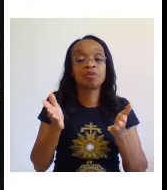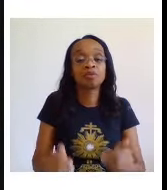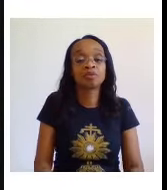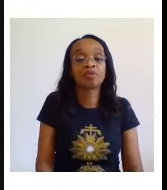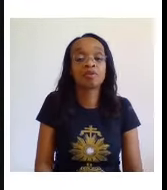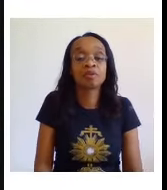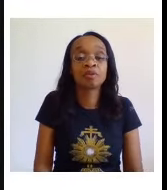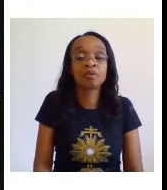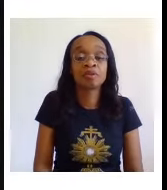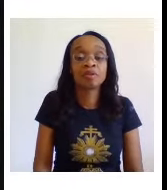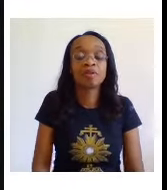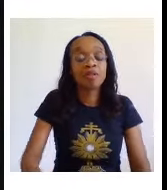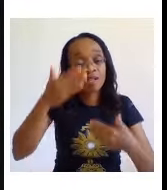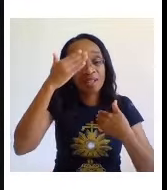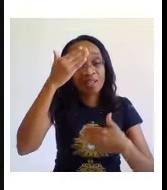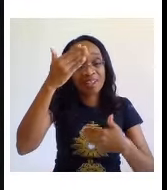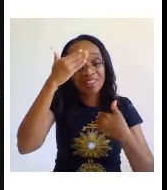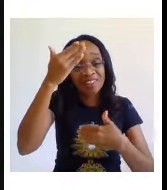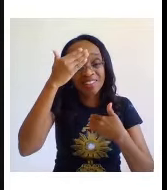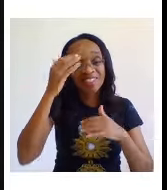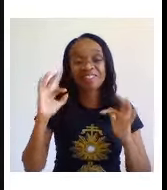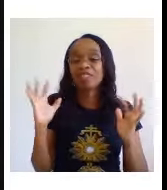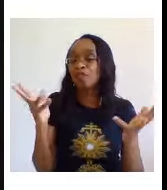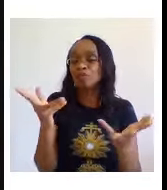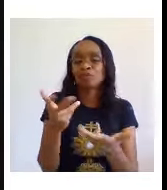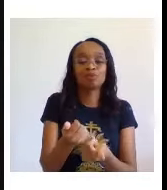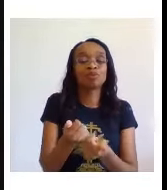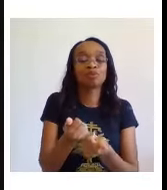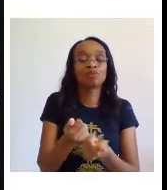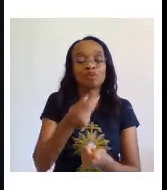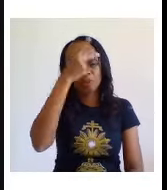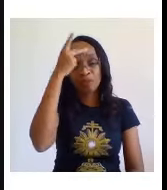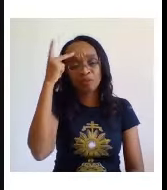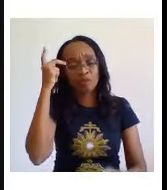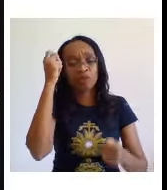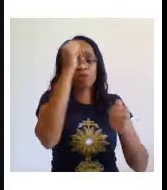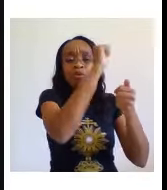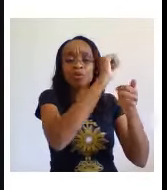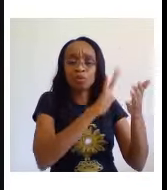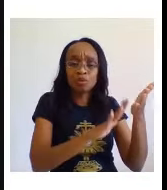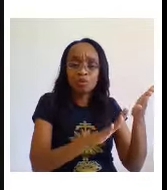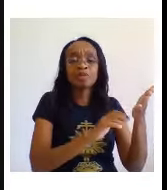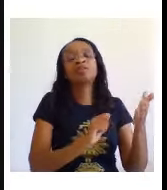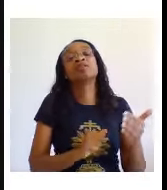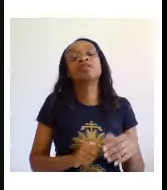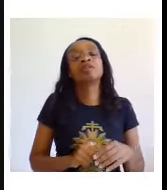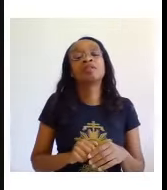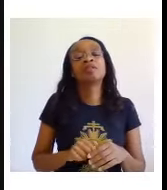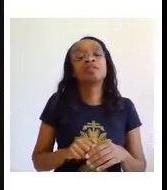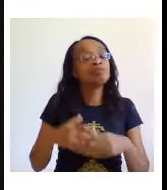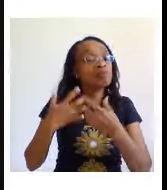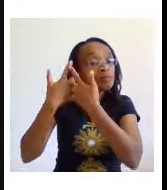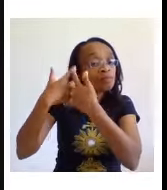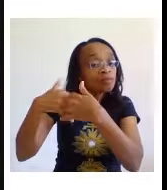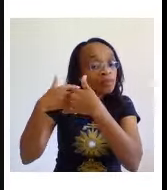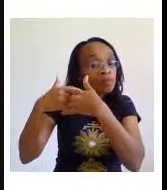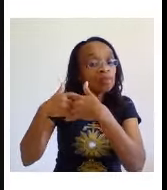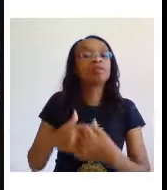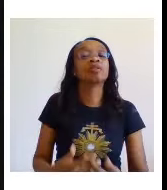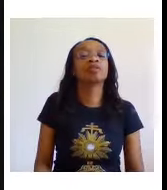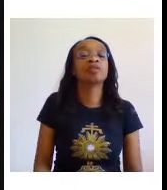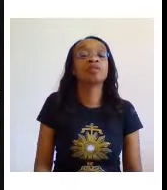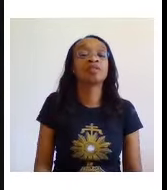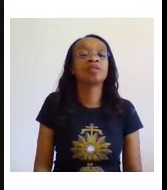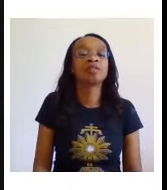eu agradeço, né, a todos que participaram aqui, tiveram no chat, fizeram seus comentários, fizeram aqui suas reflexões no